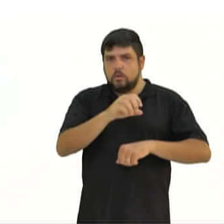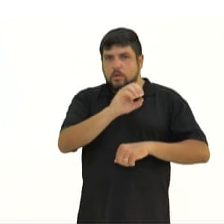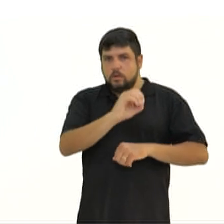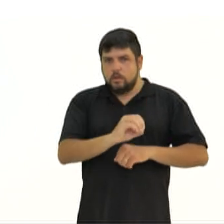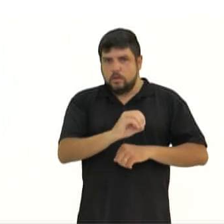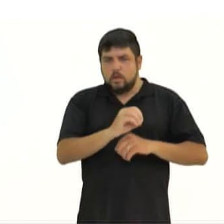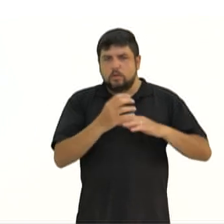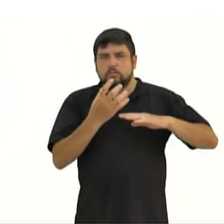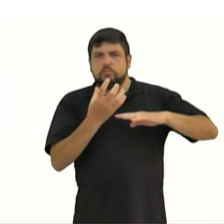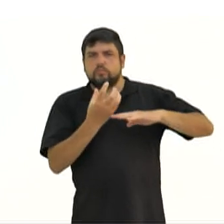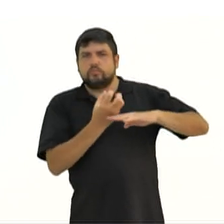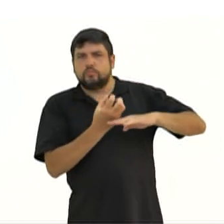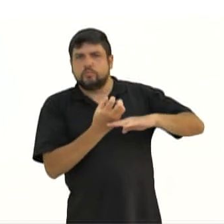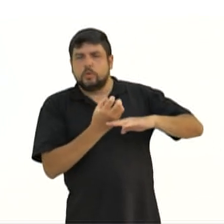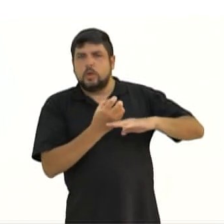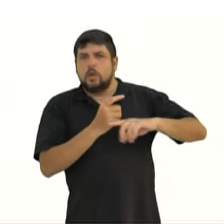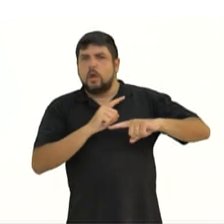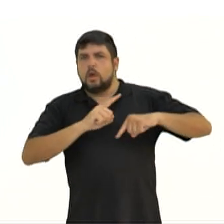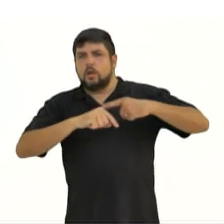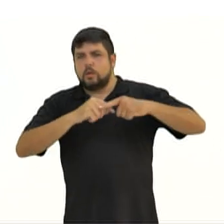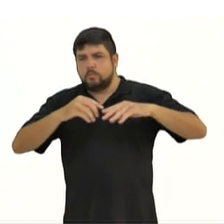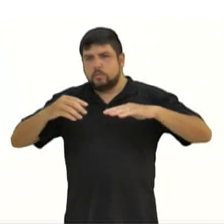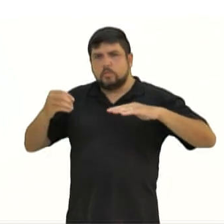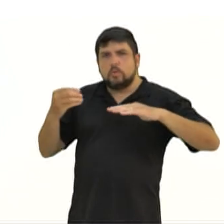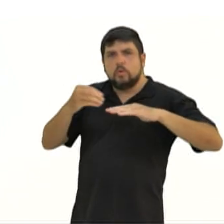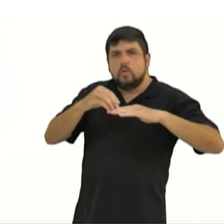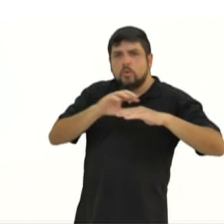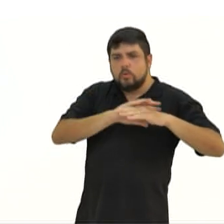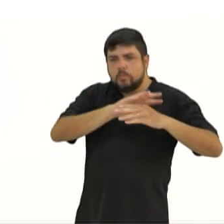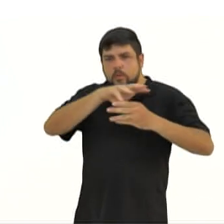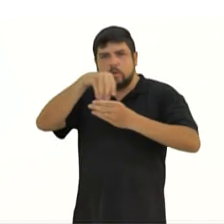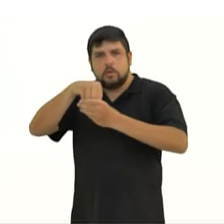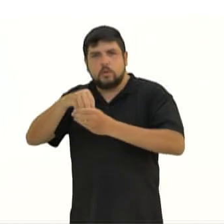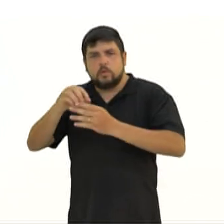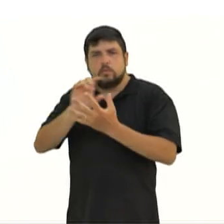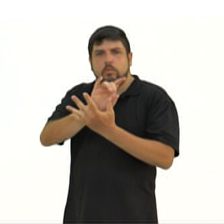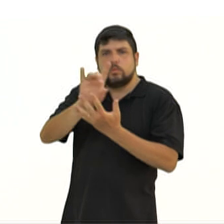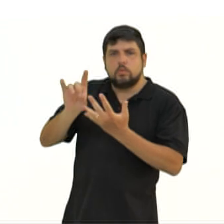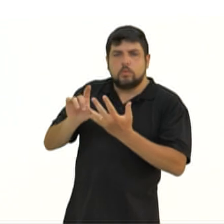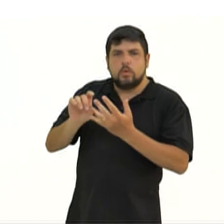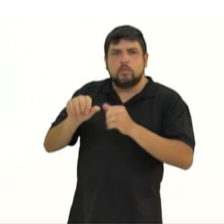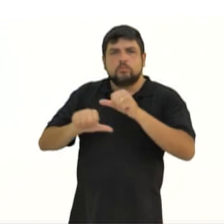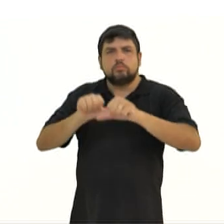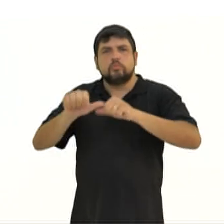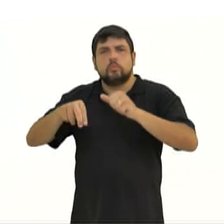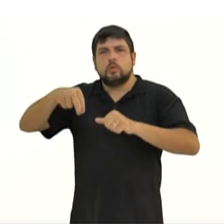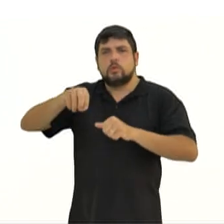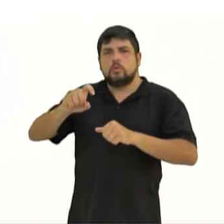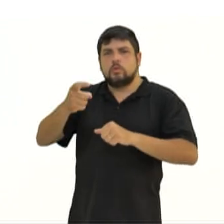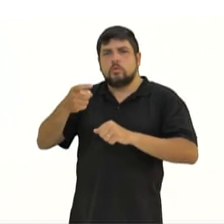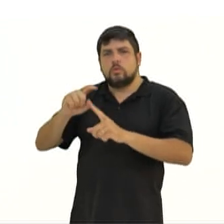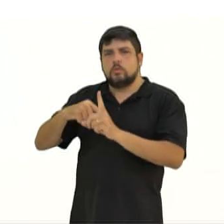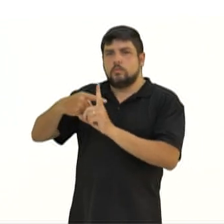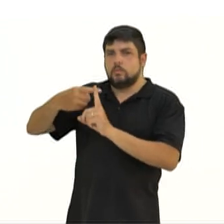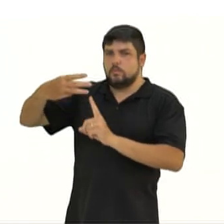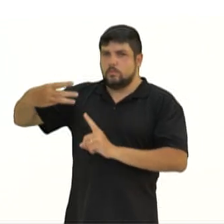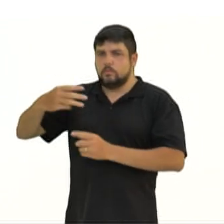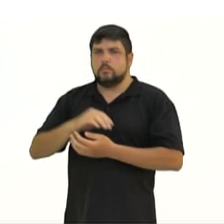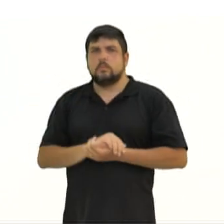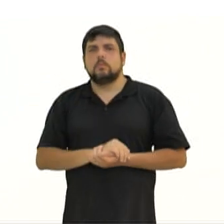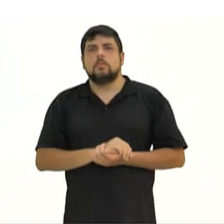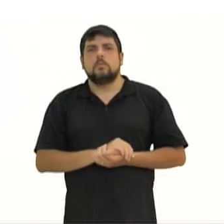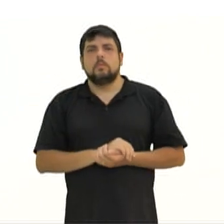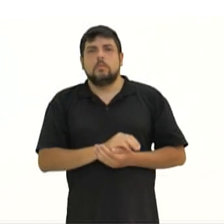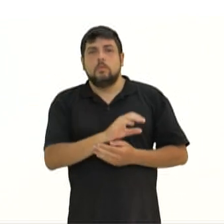e apresentar NOx mais 3 quando ele entra aqui dentro dessa substância. Já o cobre, que estava aqui, ele vai